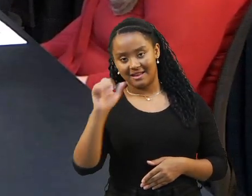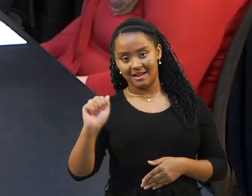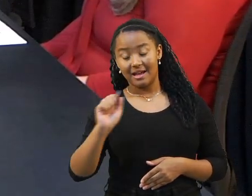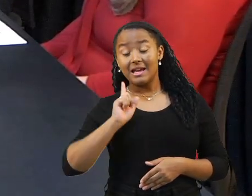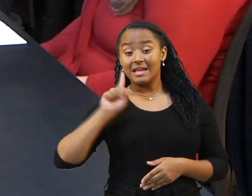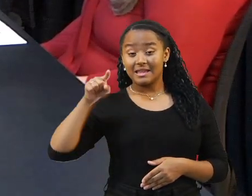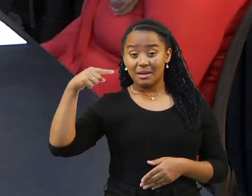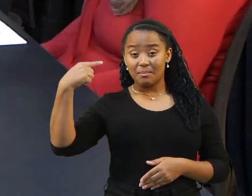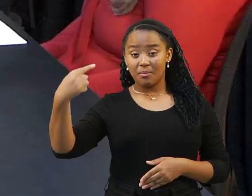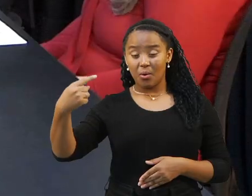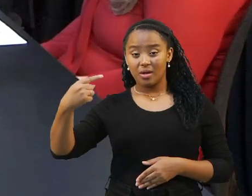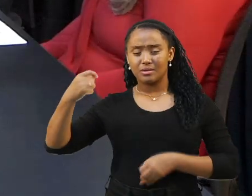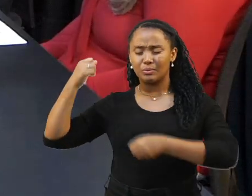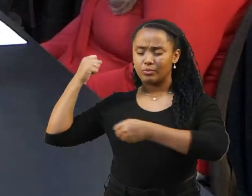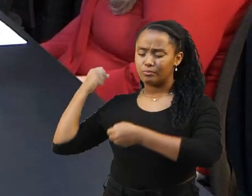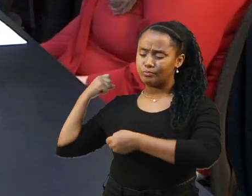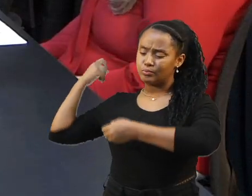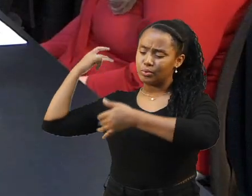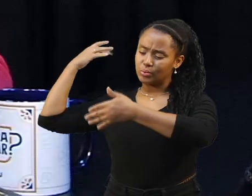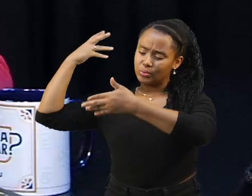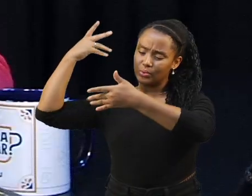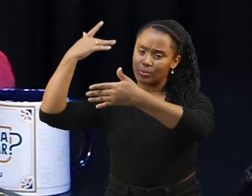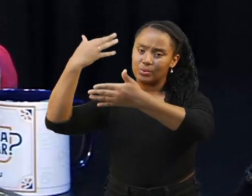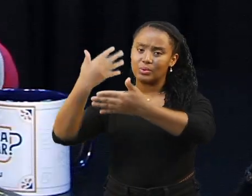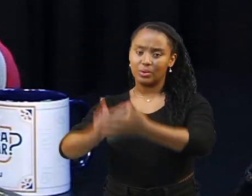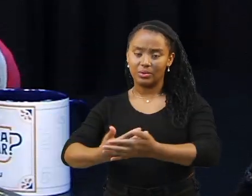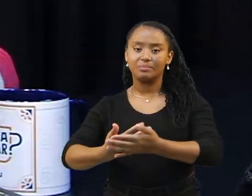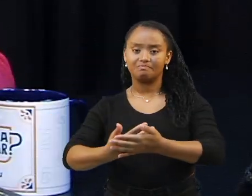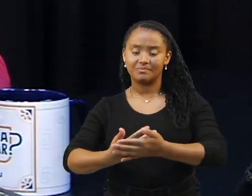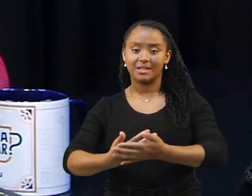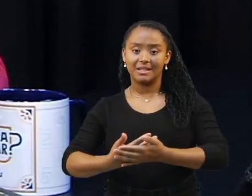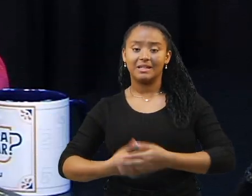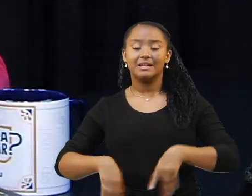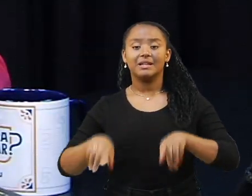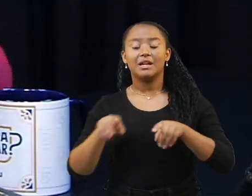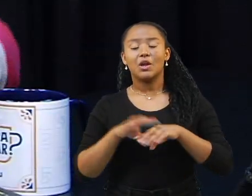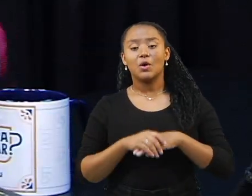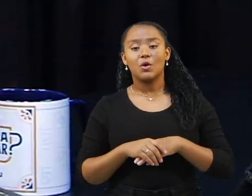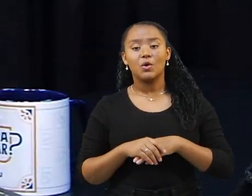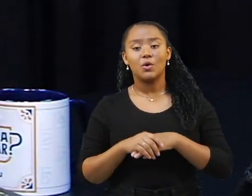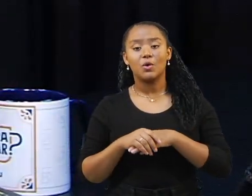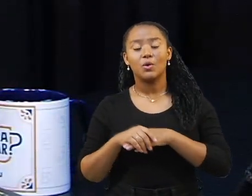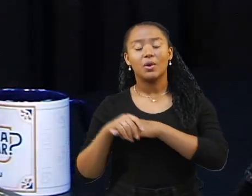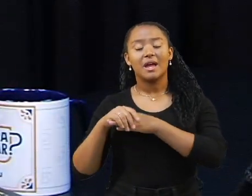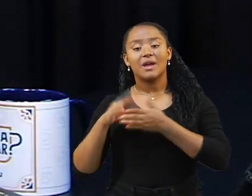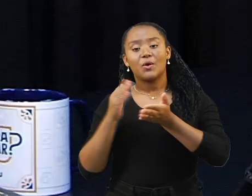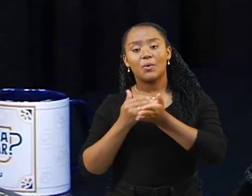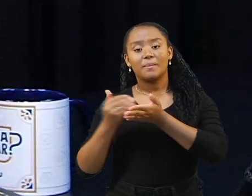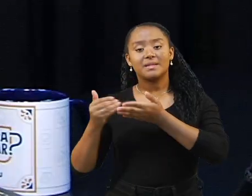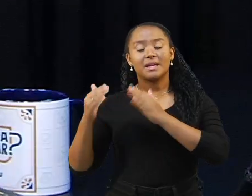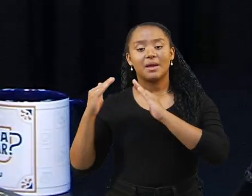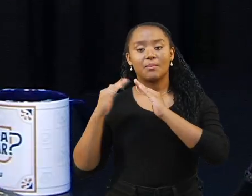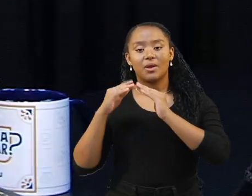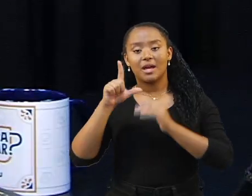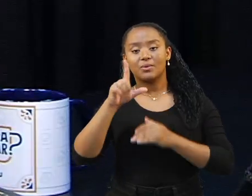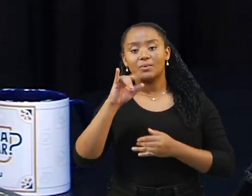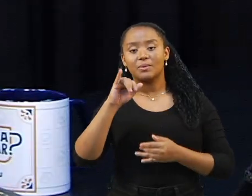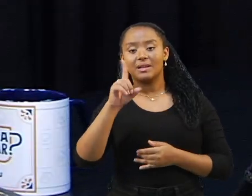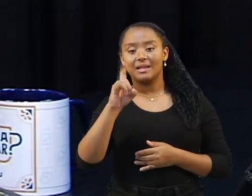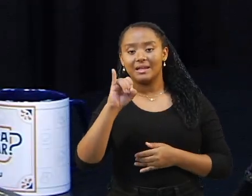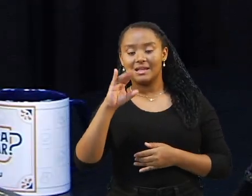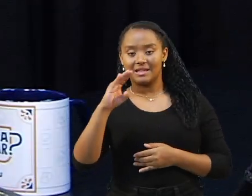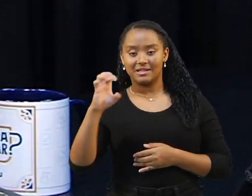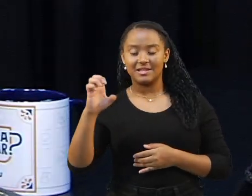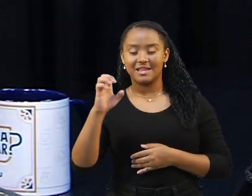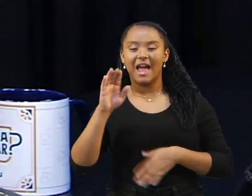minha vida, eu passei no bairro Lídice. Às vezes a gente morava numa casa, mudava para